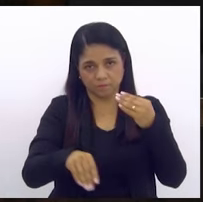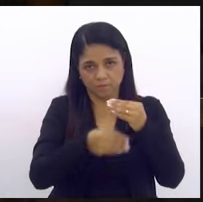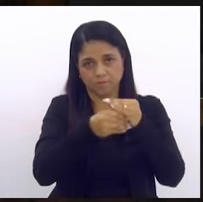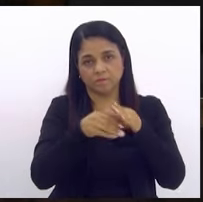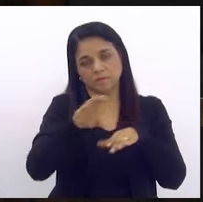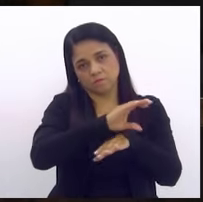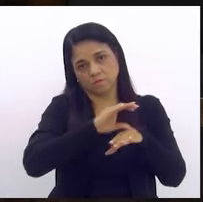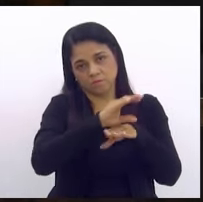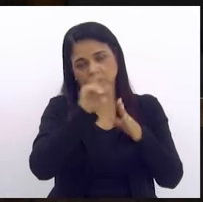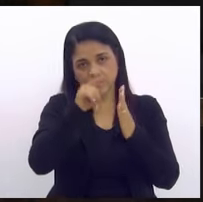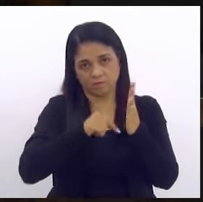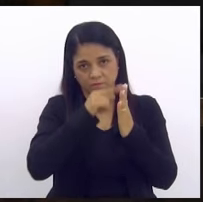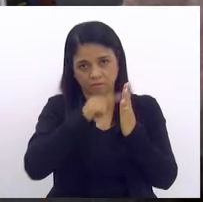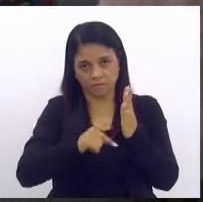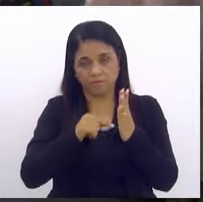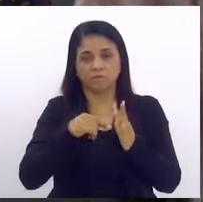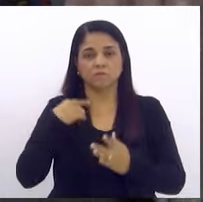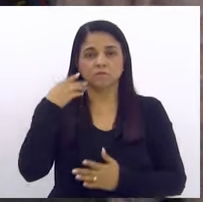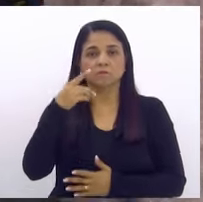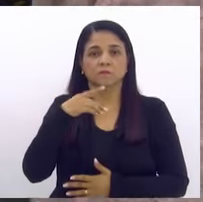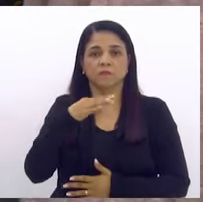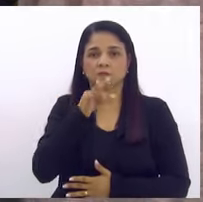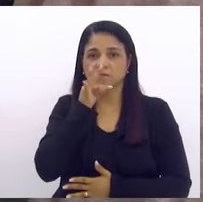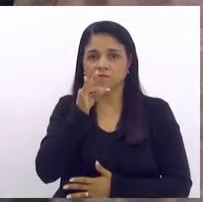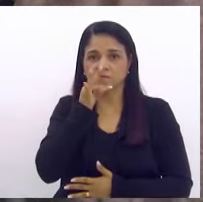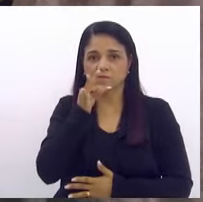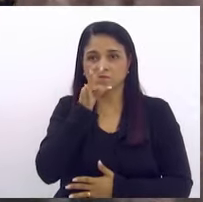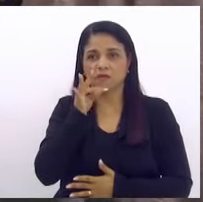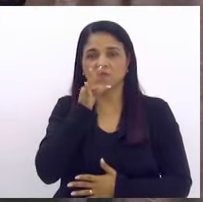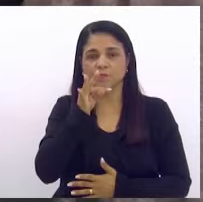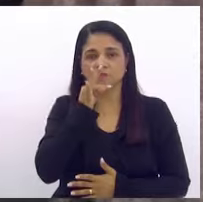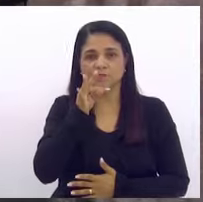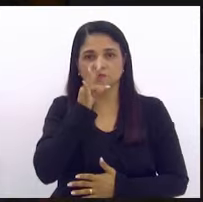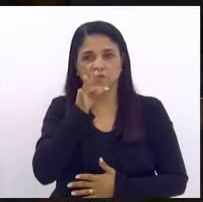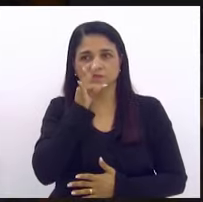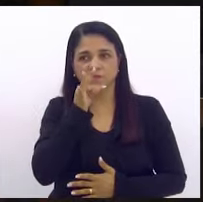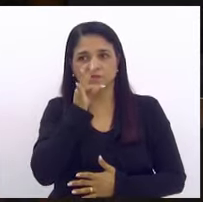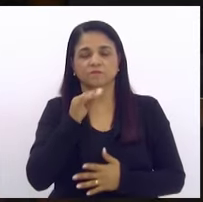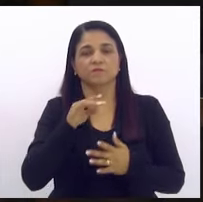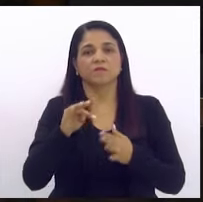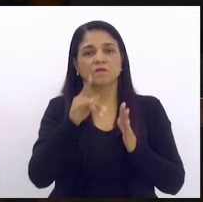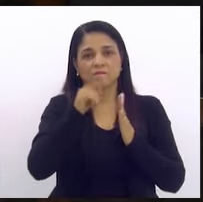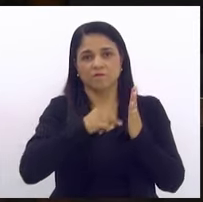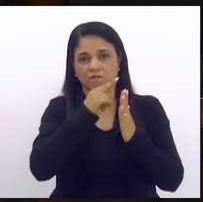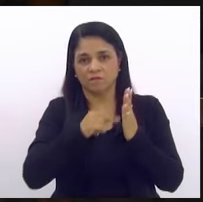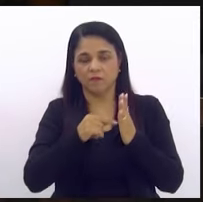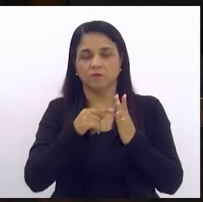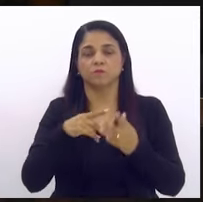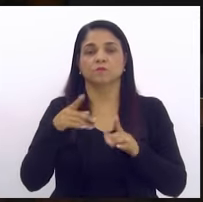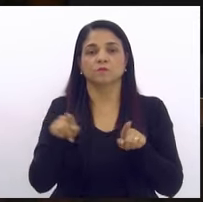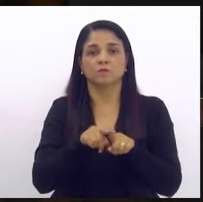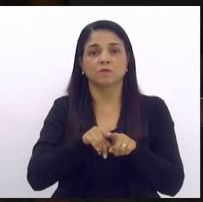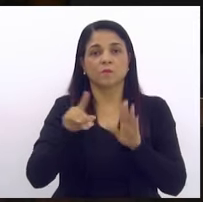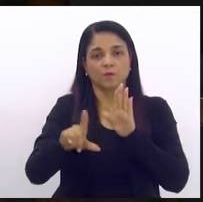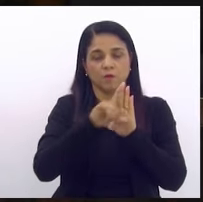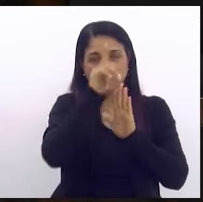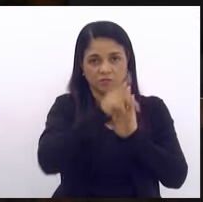Constitucionais e Vetos, deputado Jorge Felipe Neto. Parecer é pela manutenção do veto, presidente. Veto parcial aposto ao projeto de lei